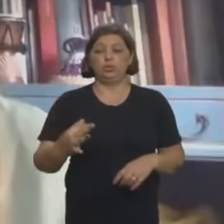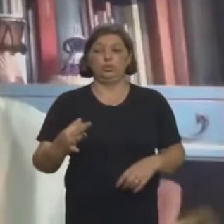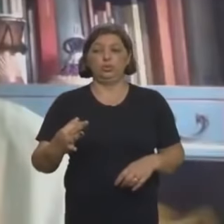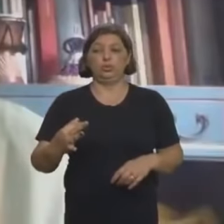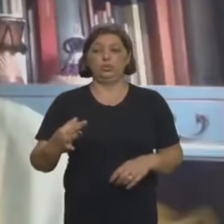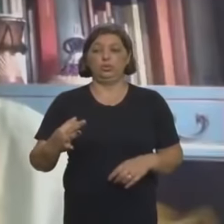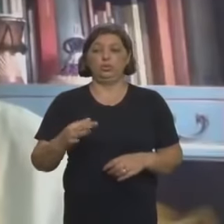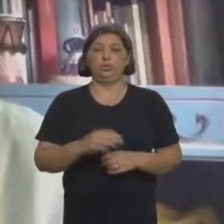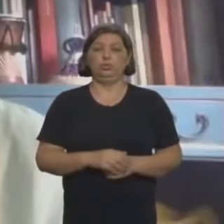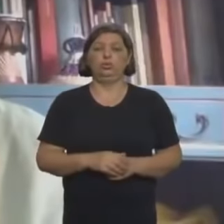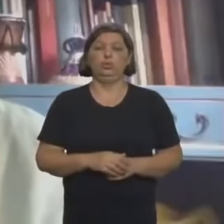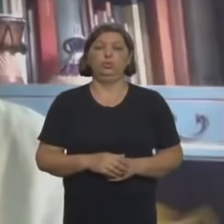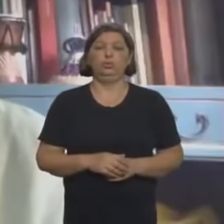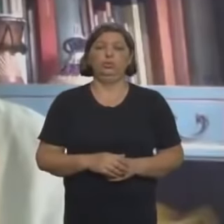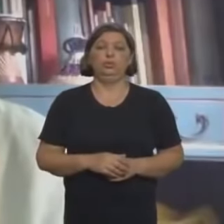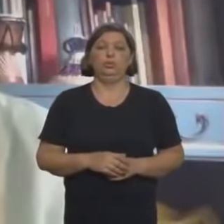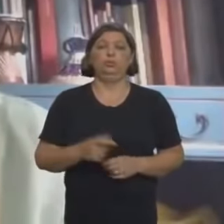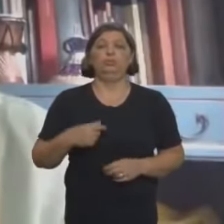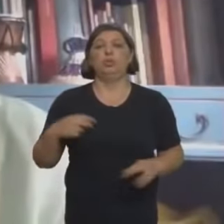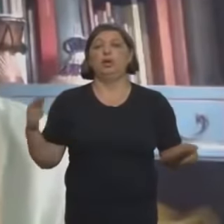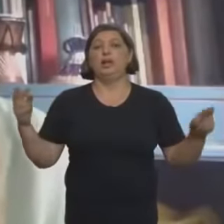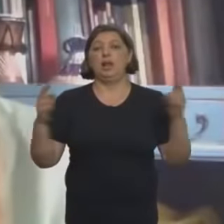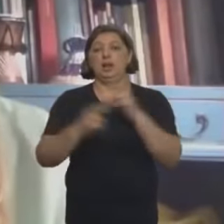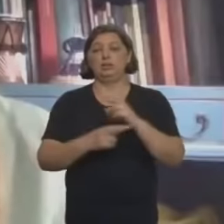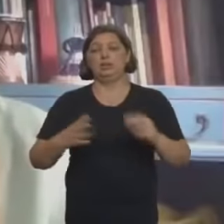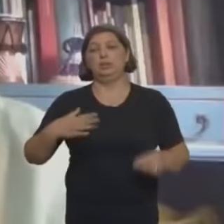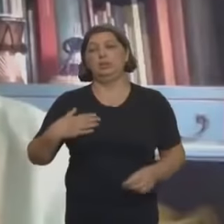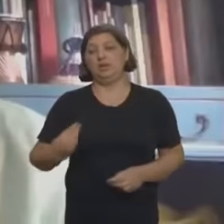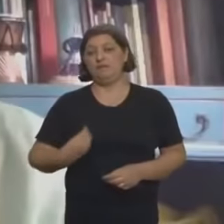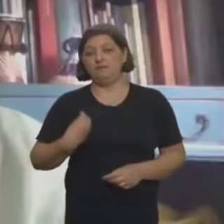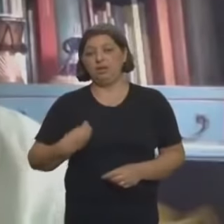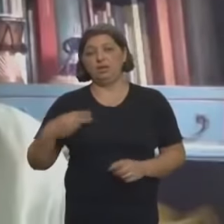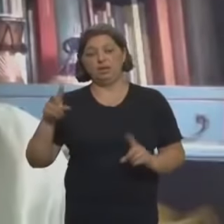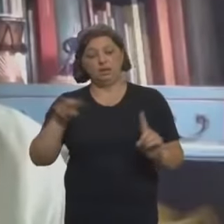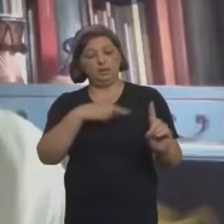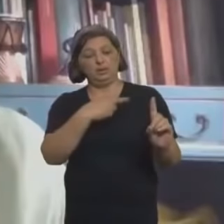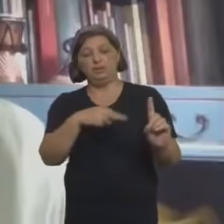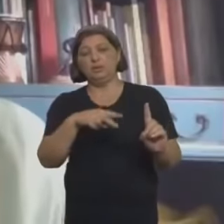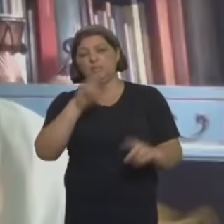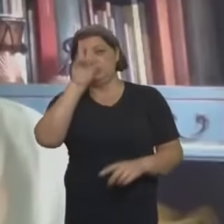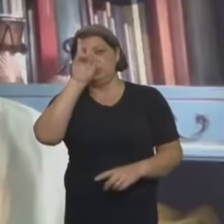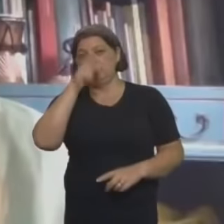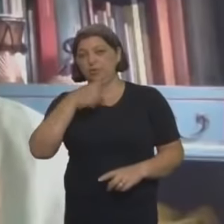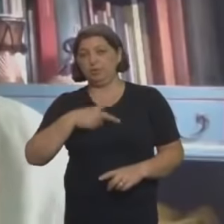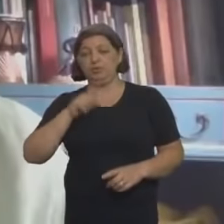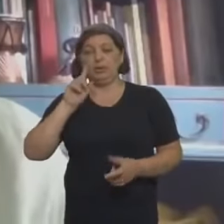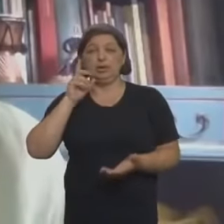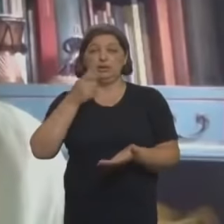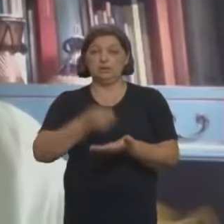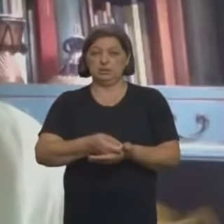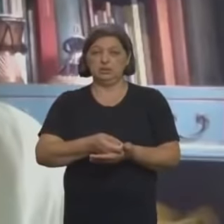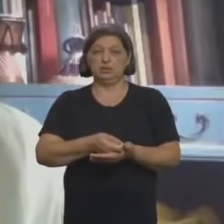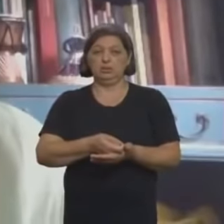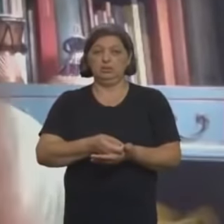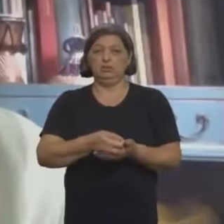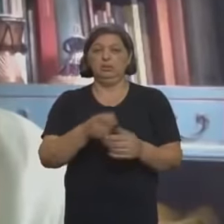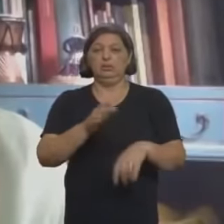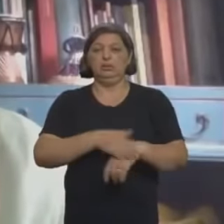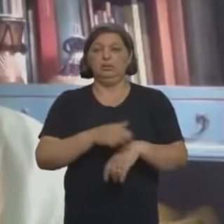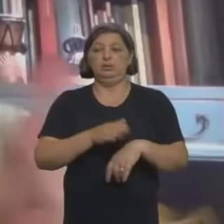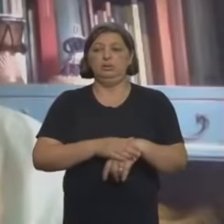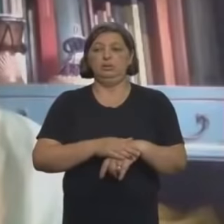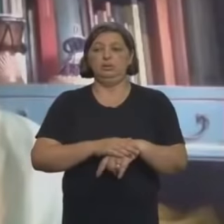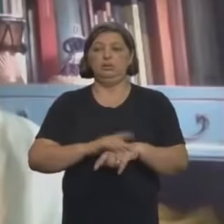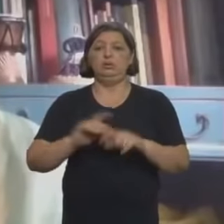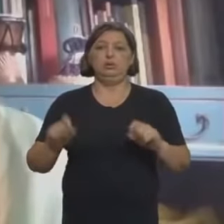presente, mas que eu farei em relação à minha vida, minha perspectiva, né? E as decisões que farei em relação aos outros,